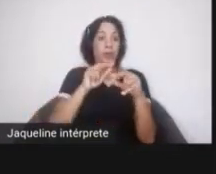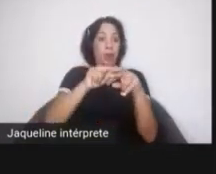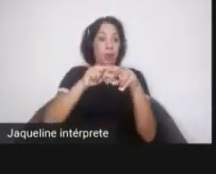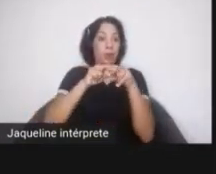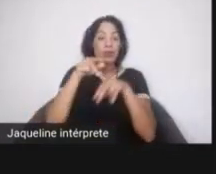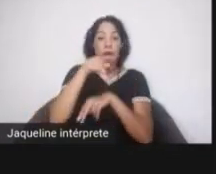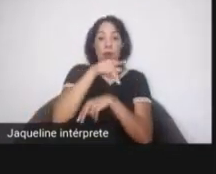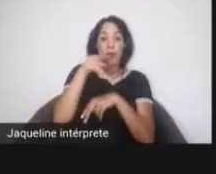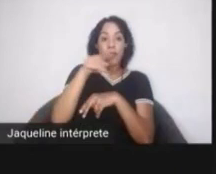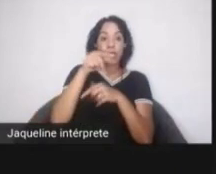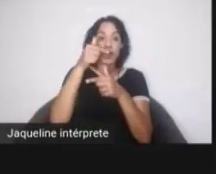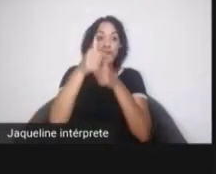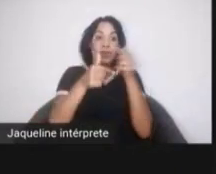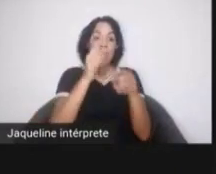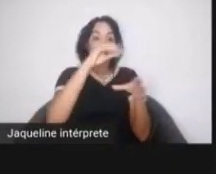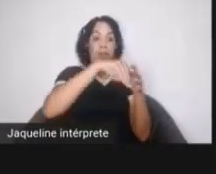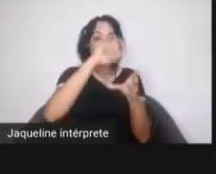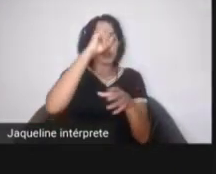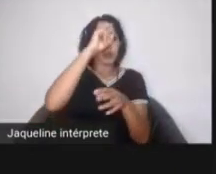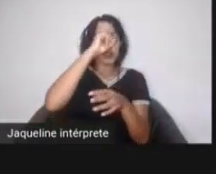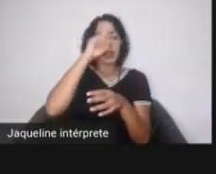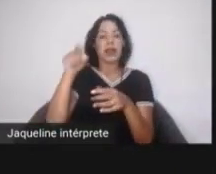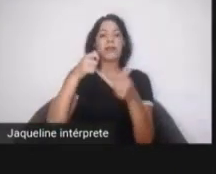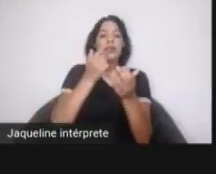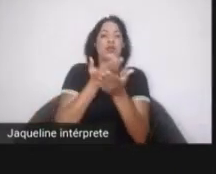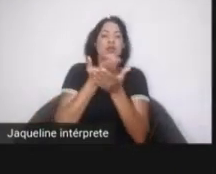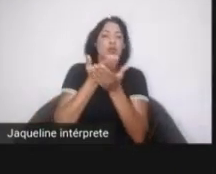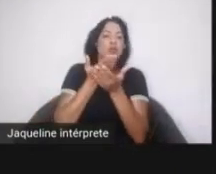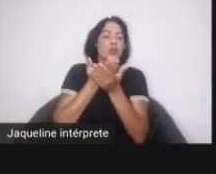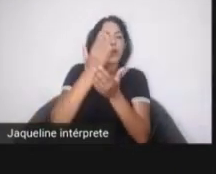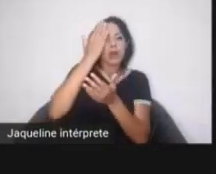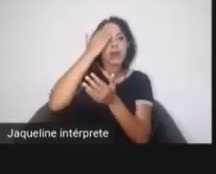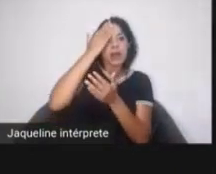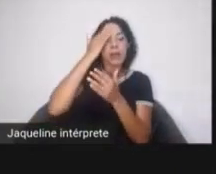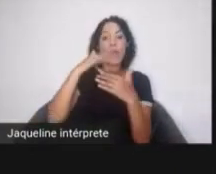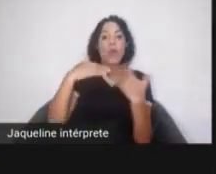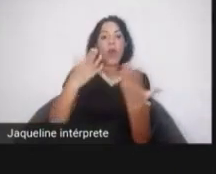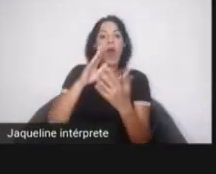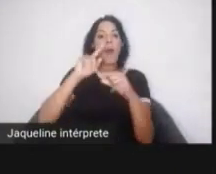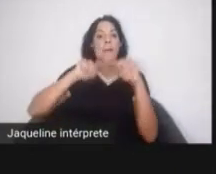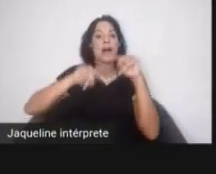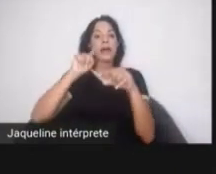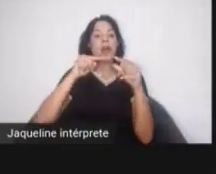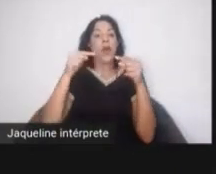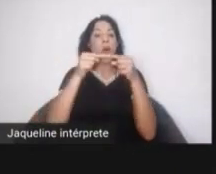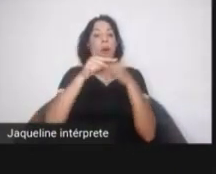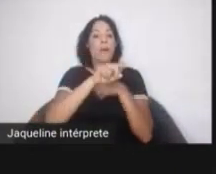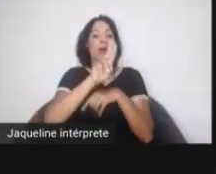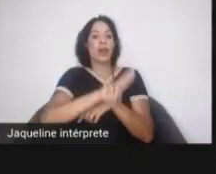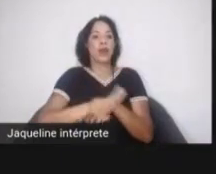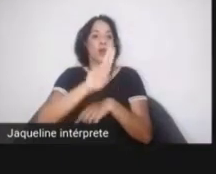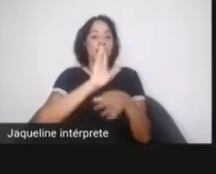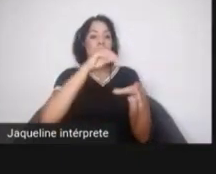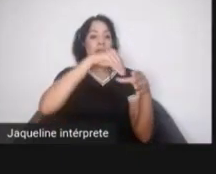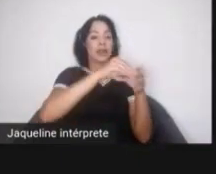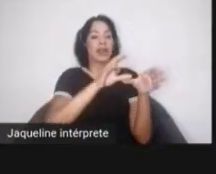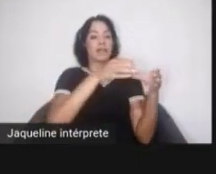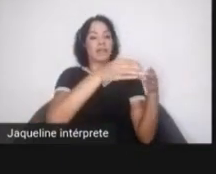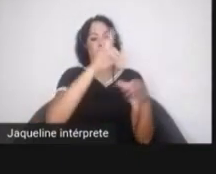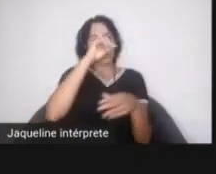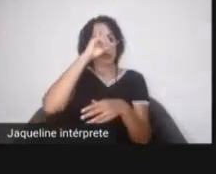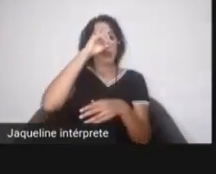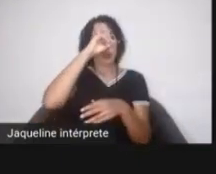a usabilidade dos materiais. O professor de classe hospitalar estuda muito essa questão da usabilidade